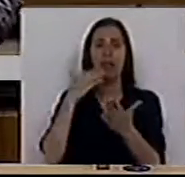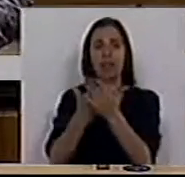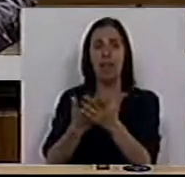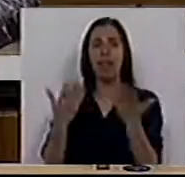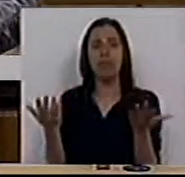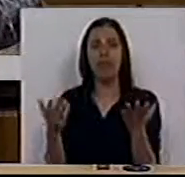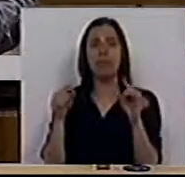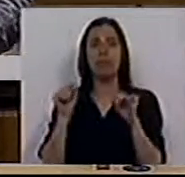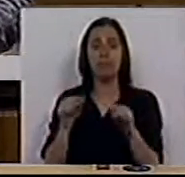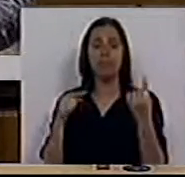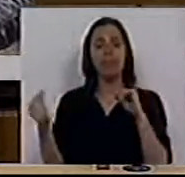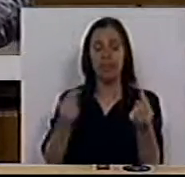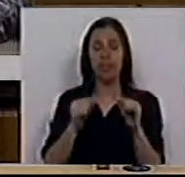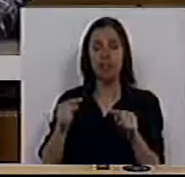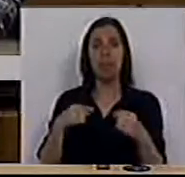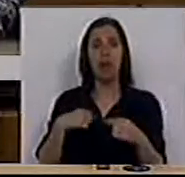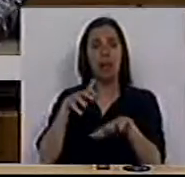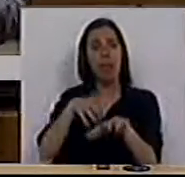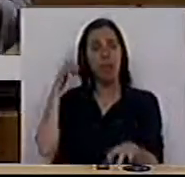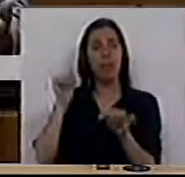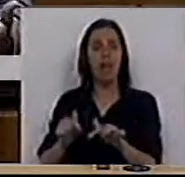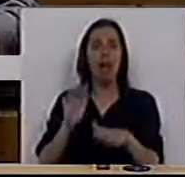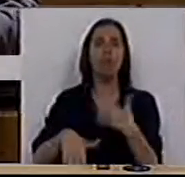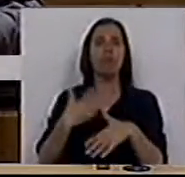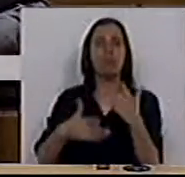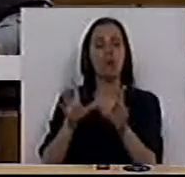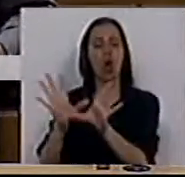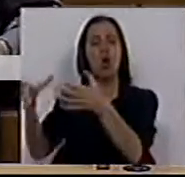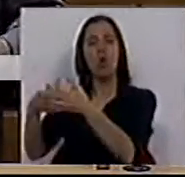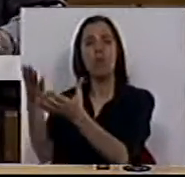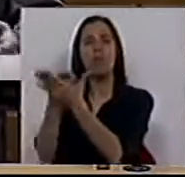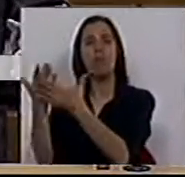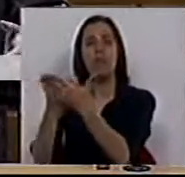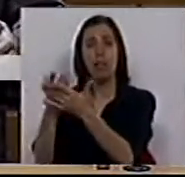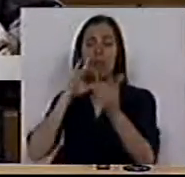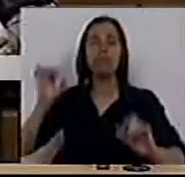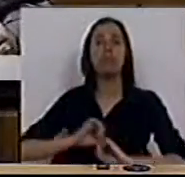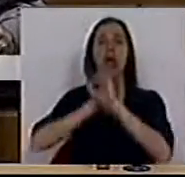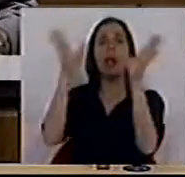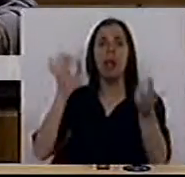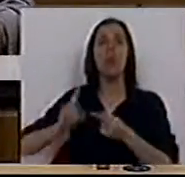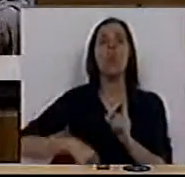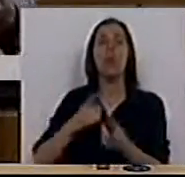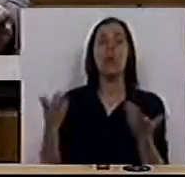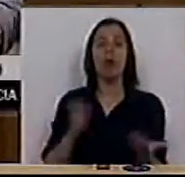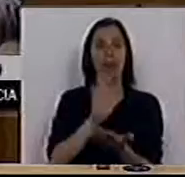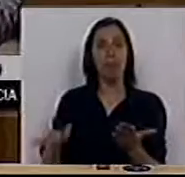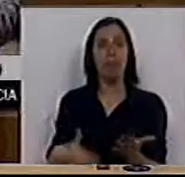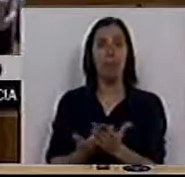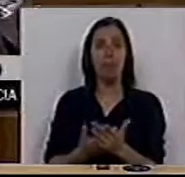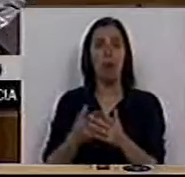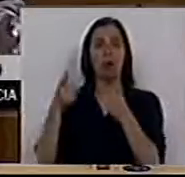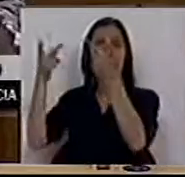colocava. Neste debate que tivemos em plenário e depois em comissão, ficou claro também que a proposta